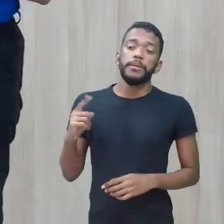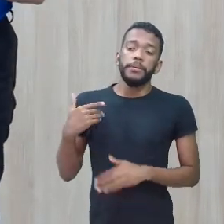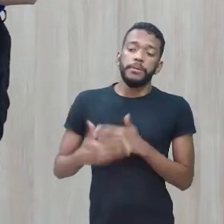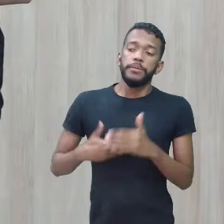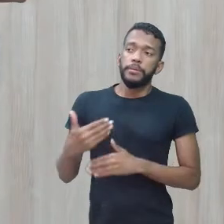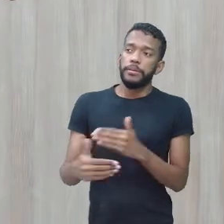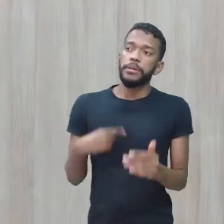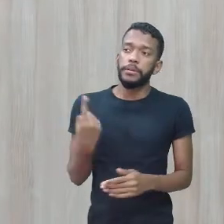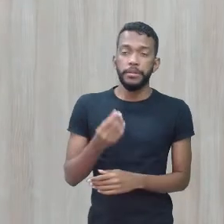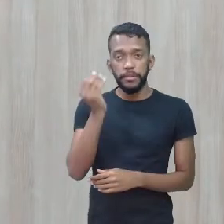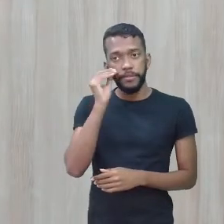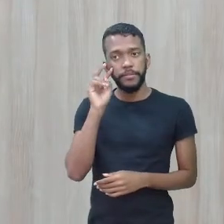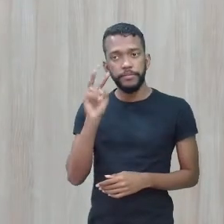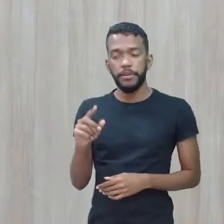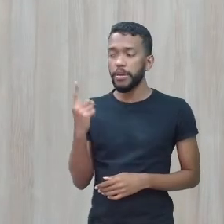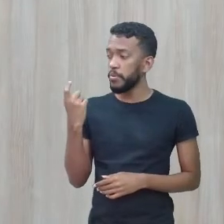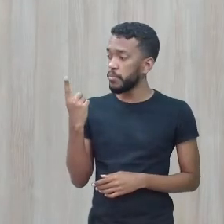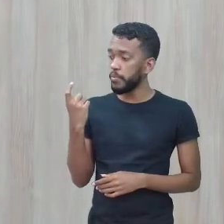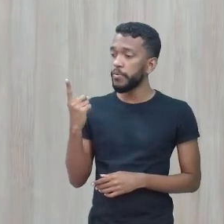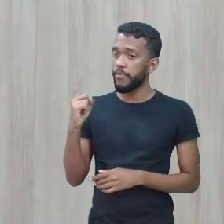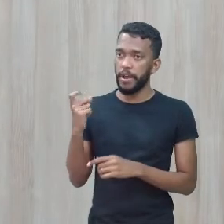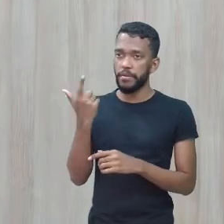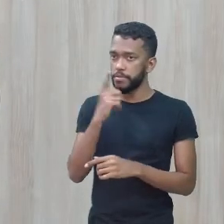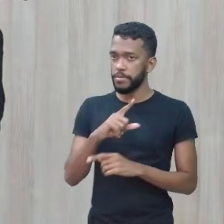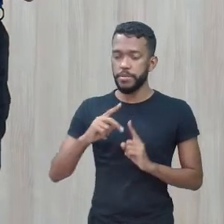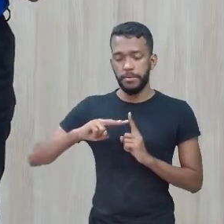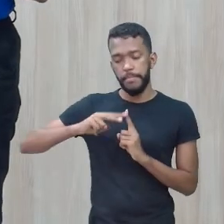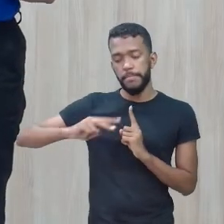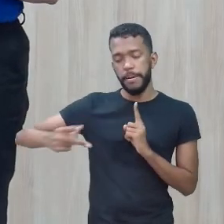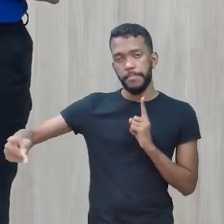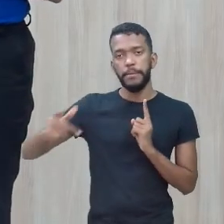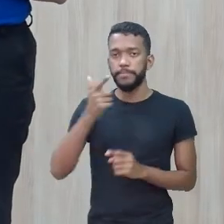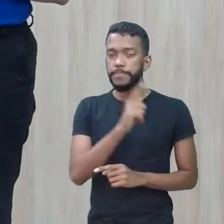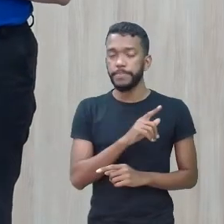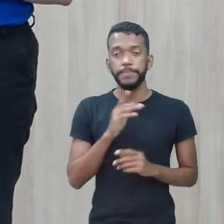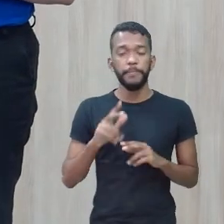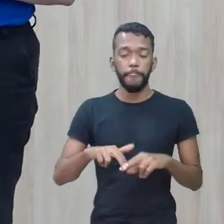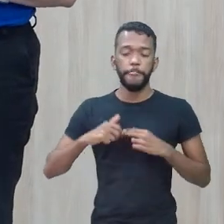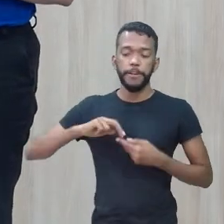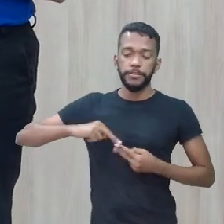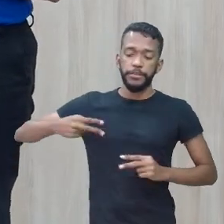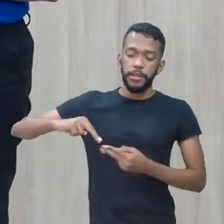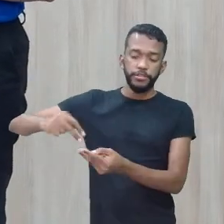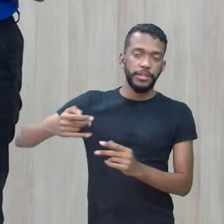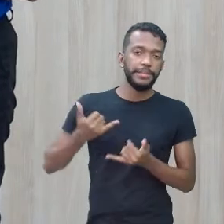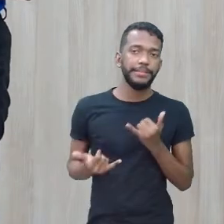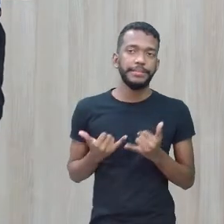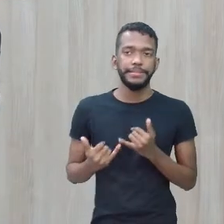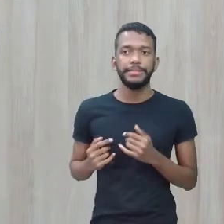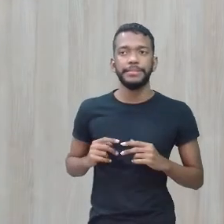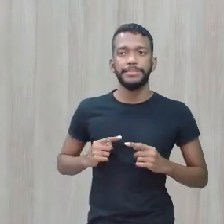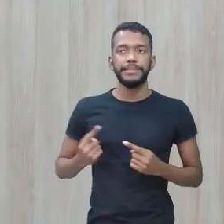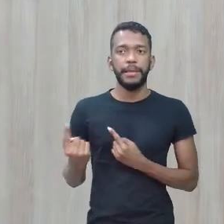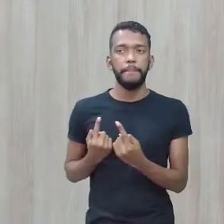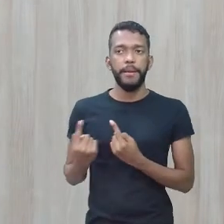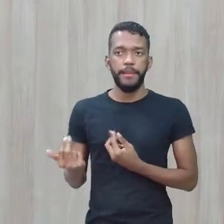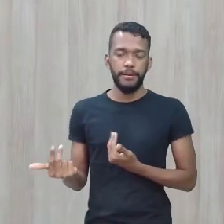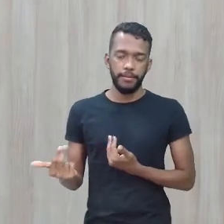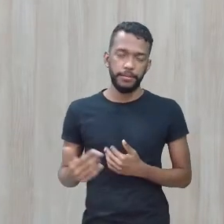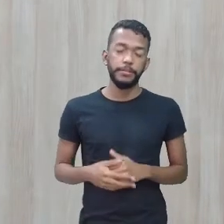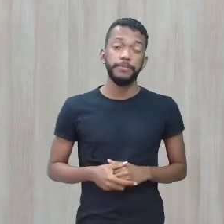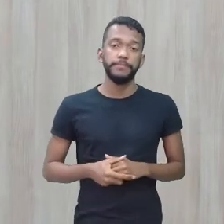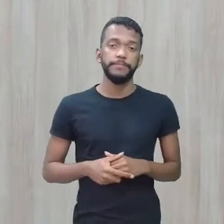nós vamos ver que um ser só vai originar outro ser com a carga genética semelhante à sua.